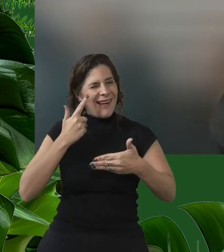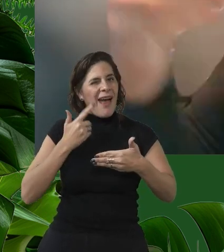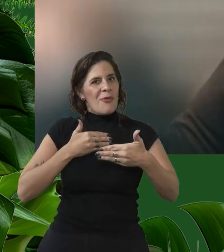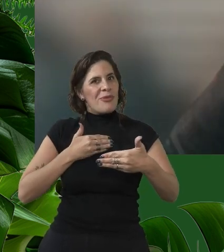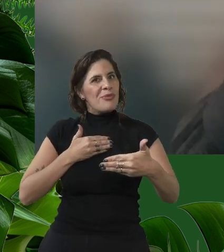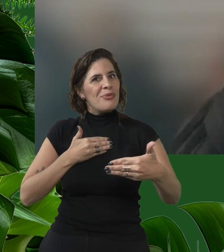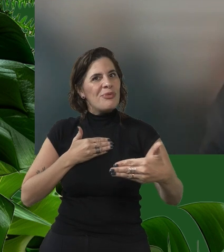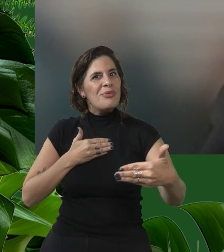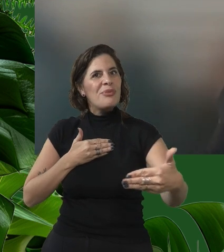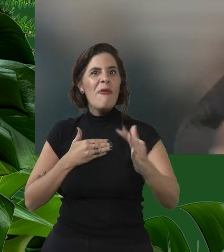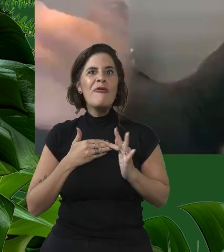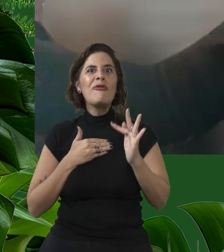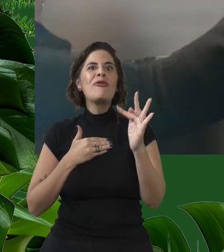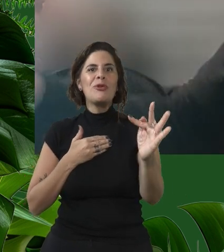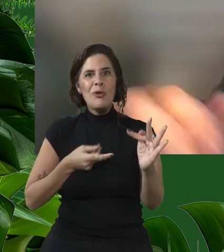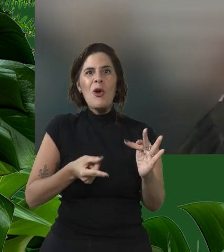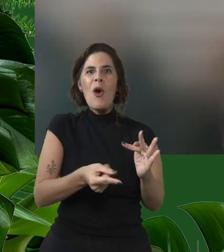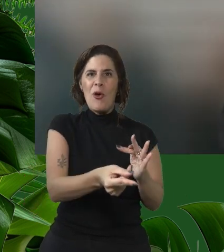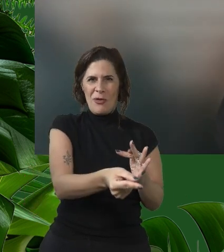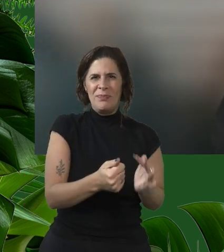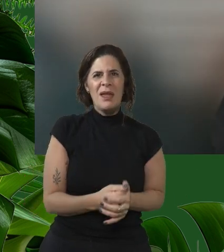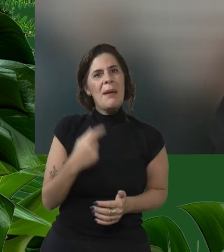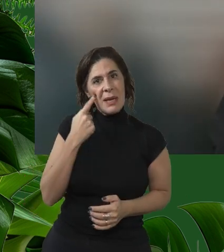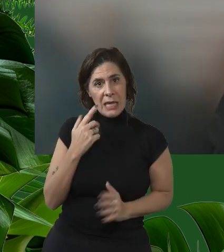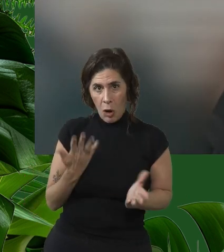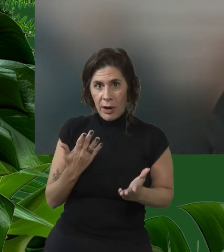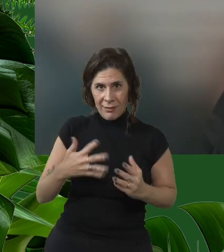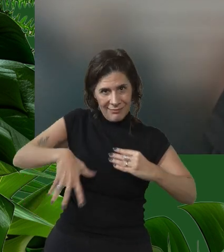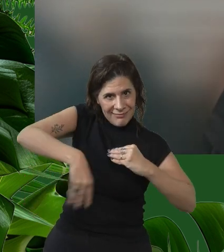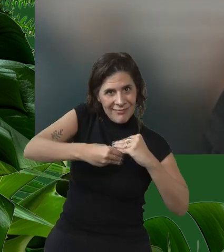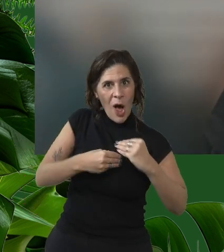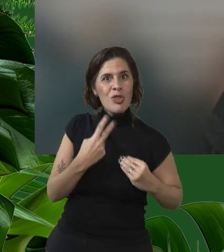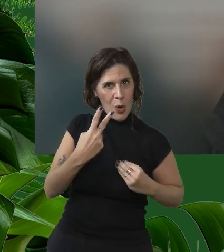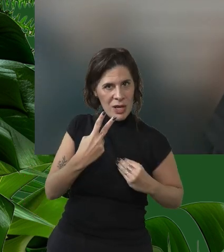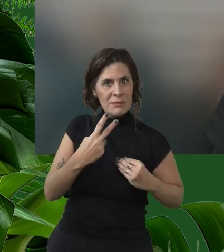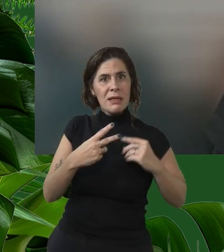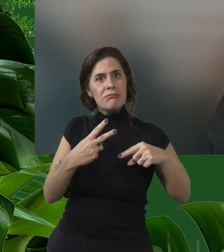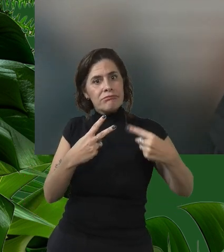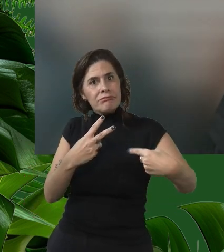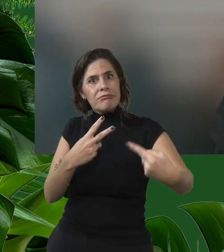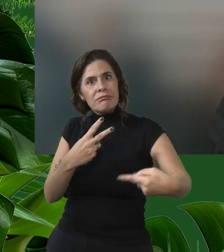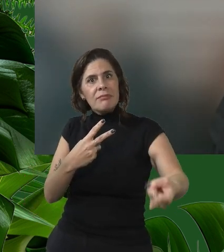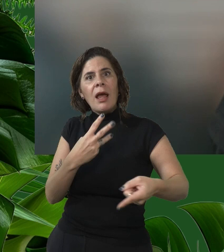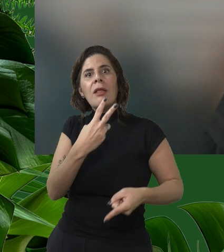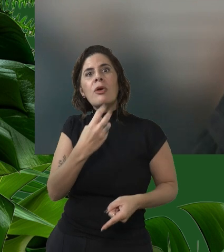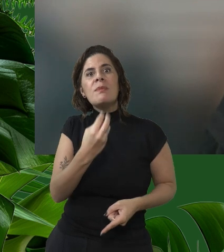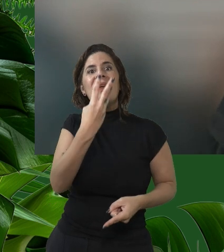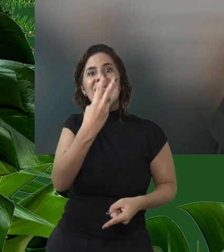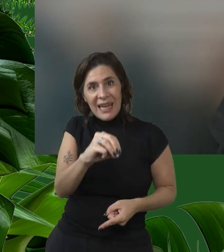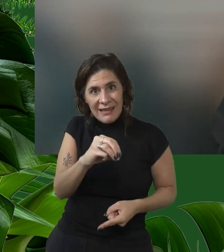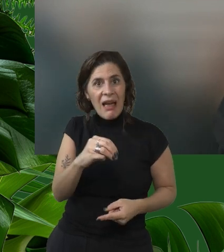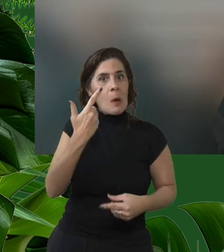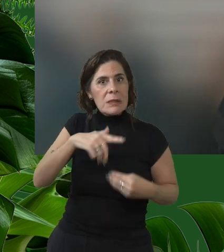Dois novos, ano que vem tem mais dois, mas a gente sempre está olhando pelo menos até 2030 para estar bem próximo dessas iniciativas junto com os parceiros,